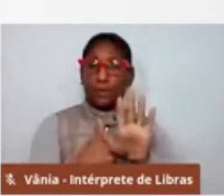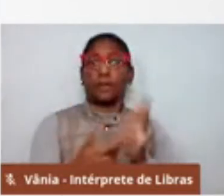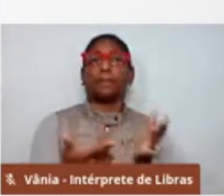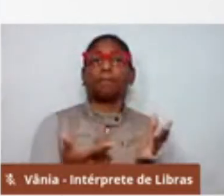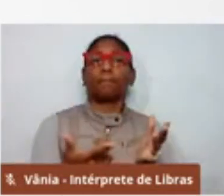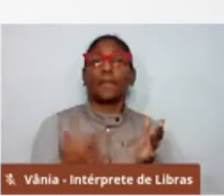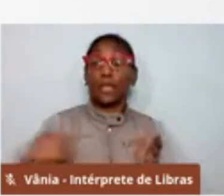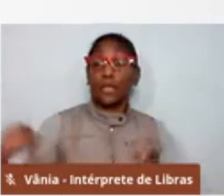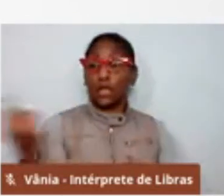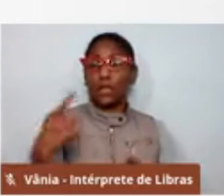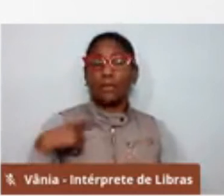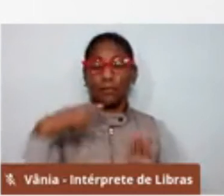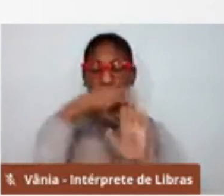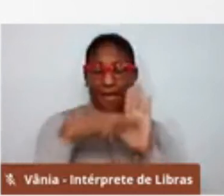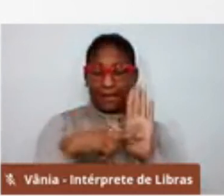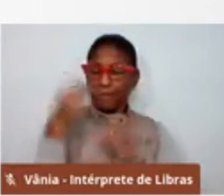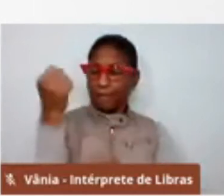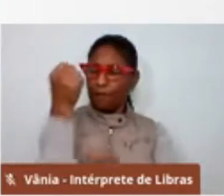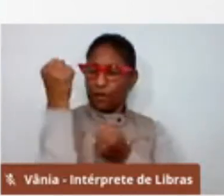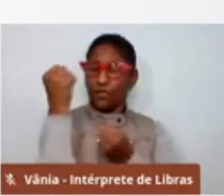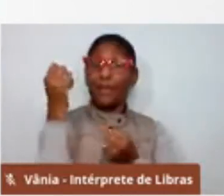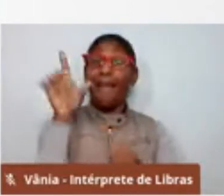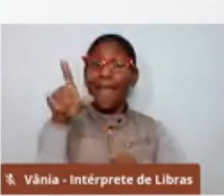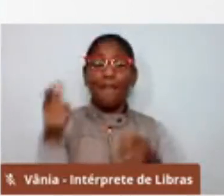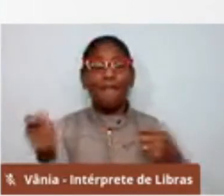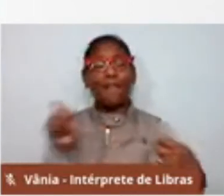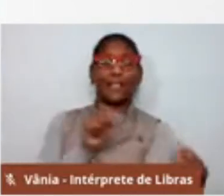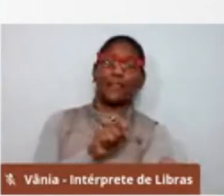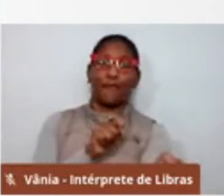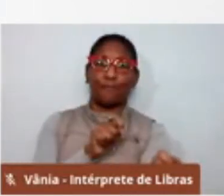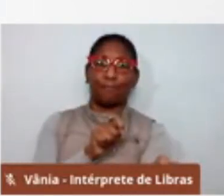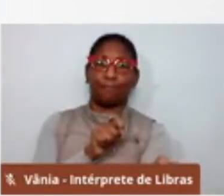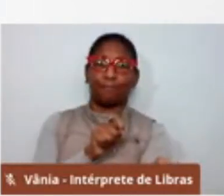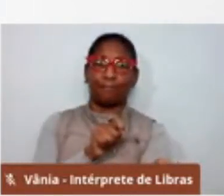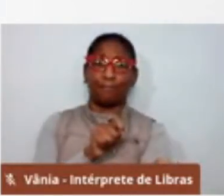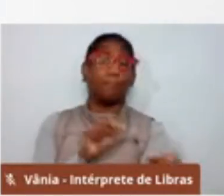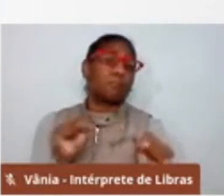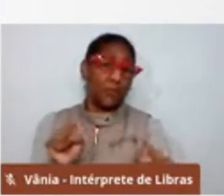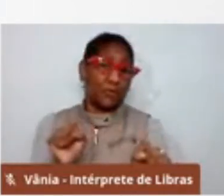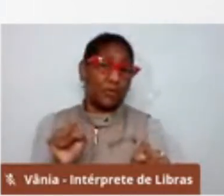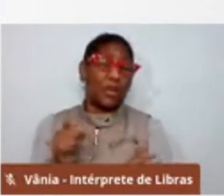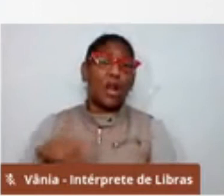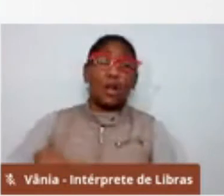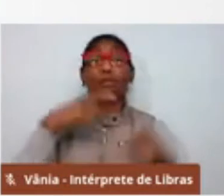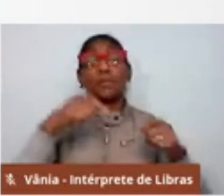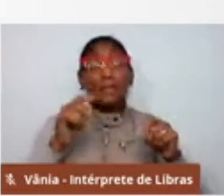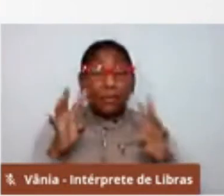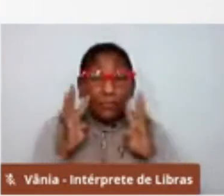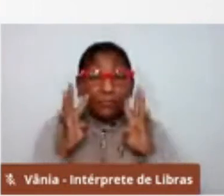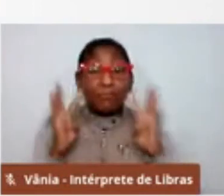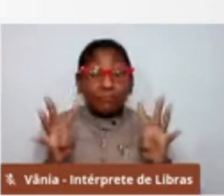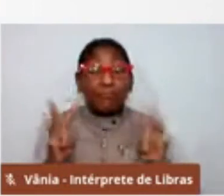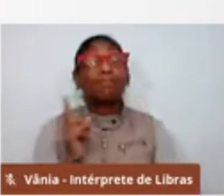às pressões é a sua flexibilidade. Fosse um modelo que não ouvisse, não analisasse os